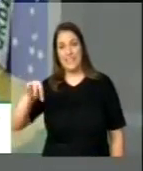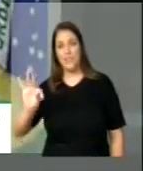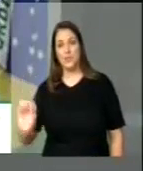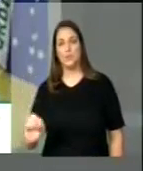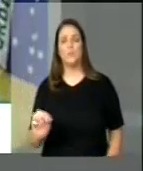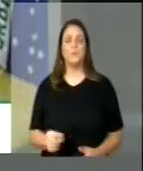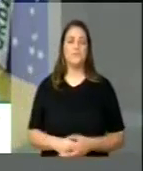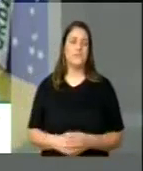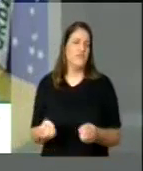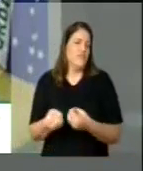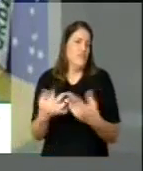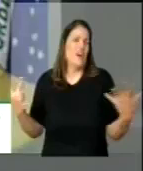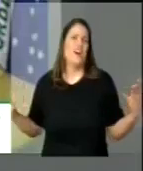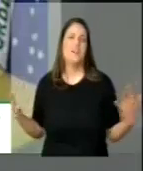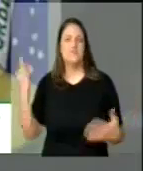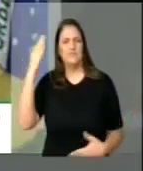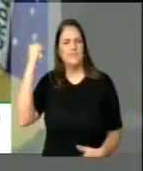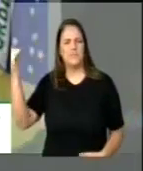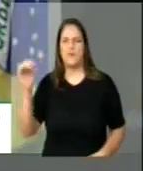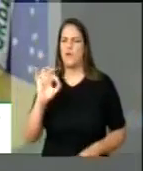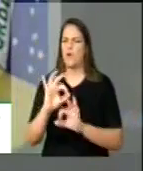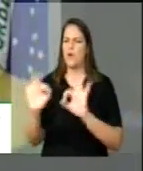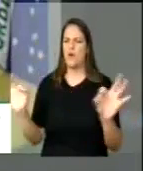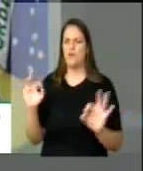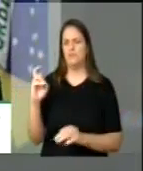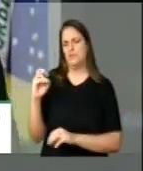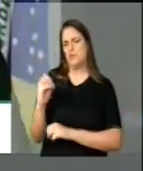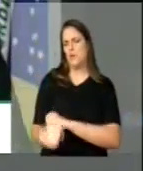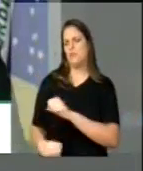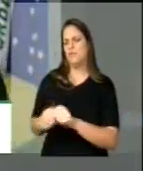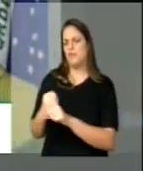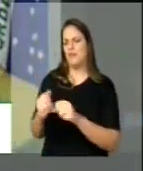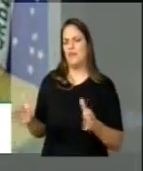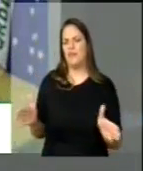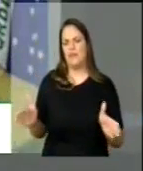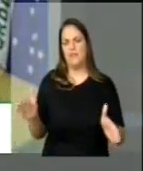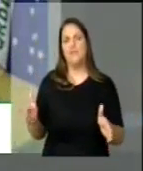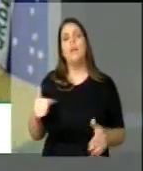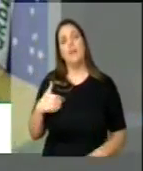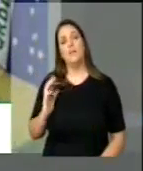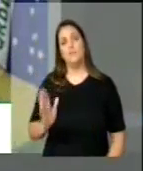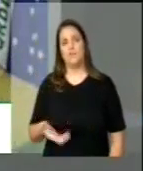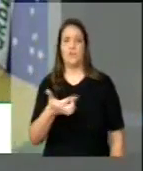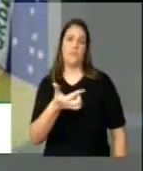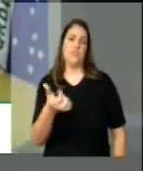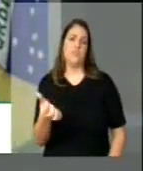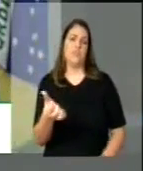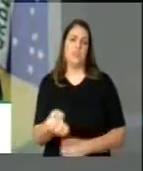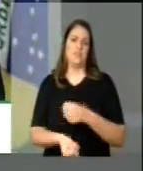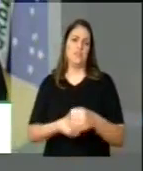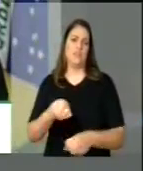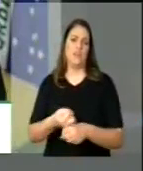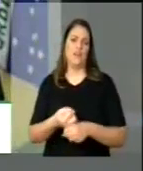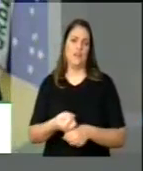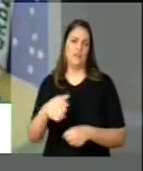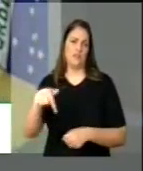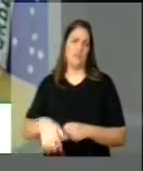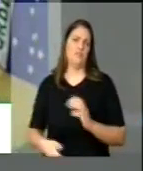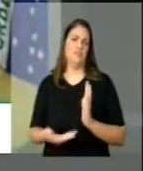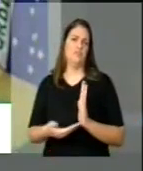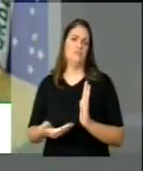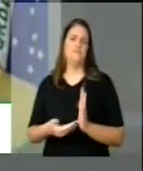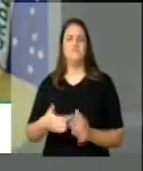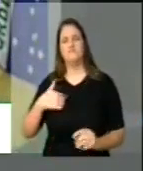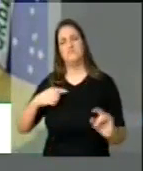ao longo desses últimos 50 anos. Eu tive, como estou aqui há 26 anos, tive a honra e o